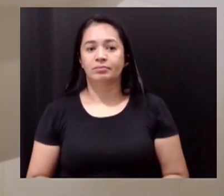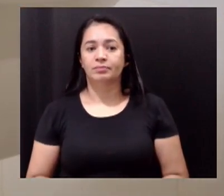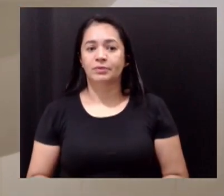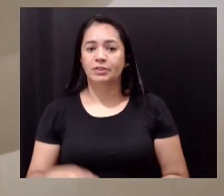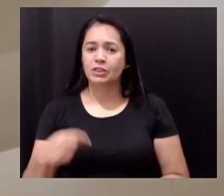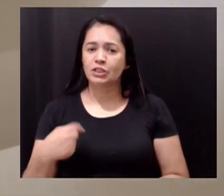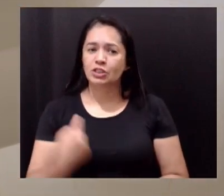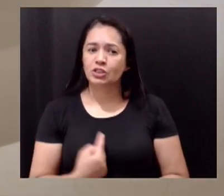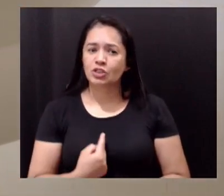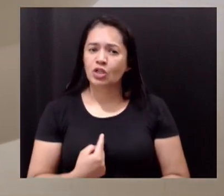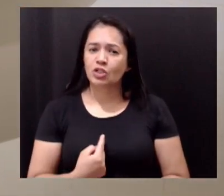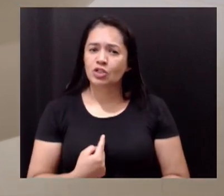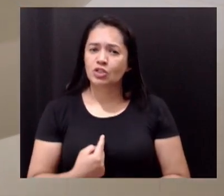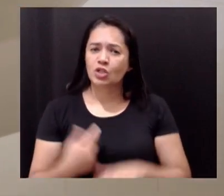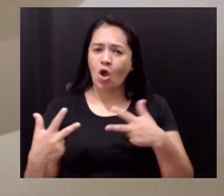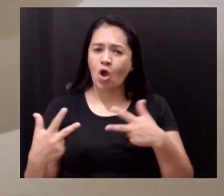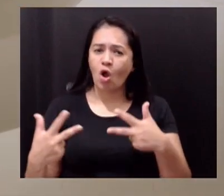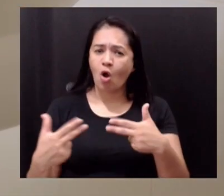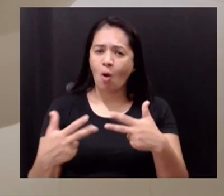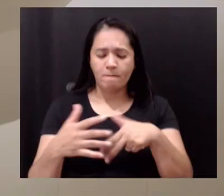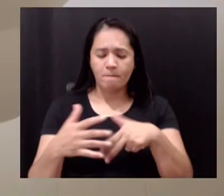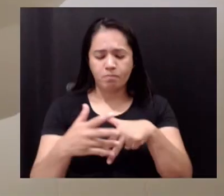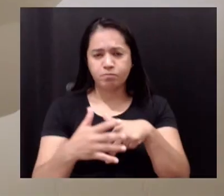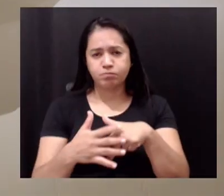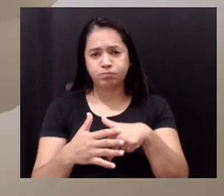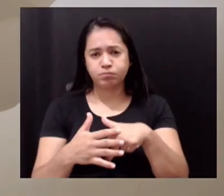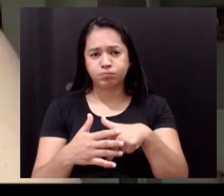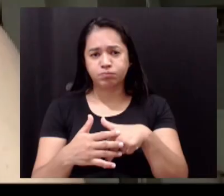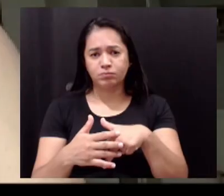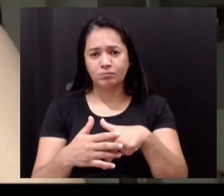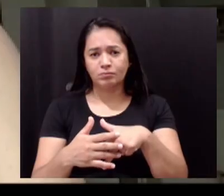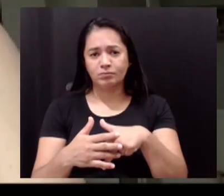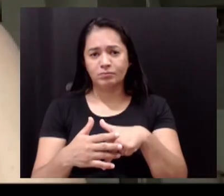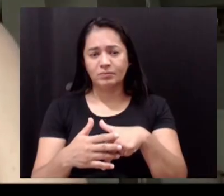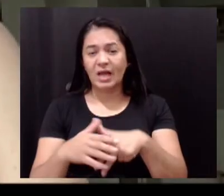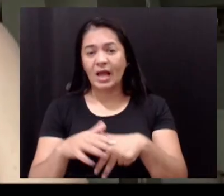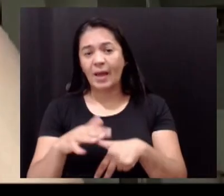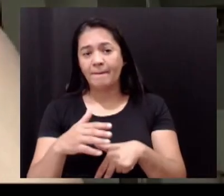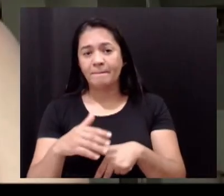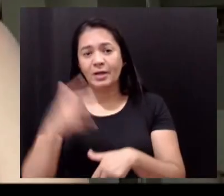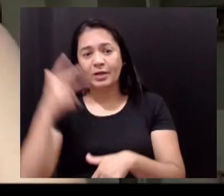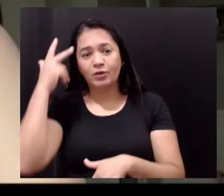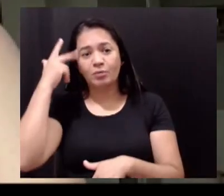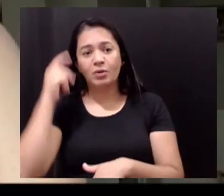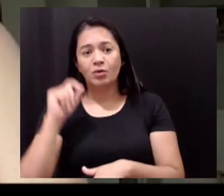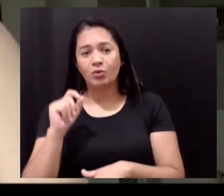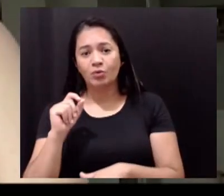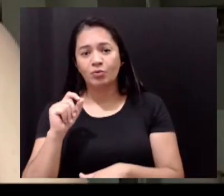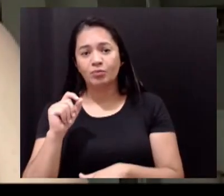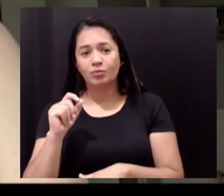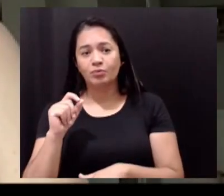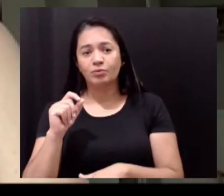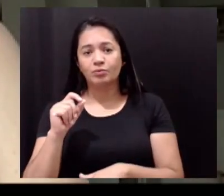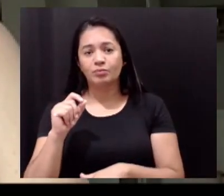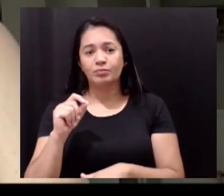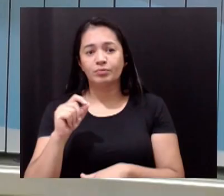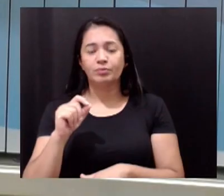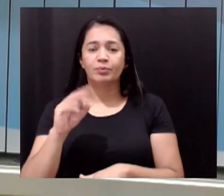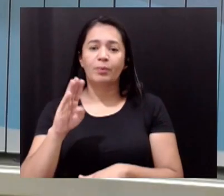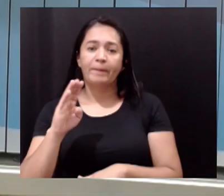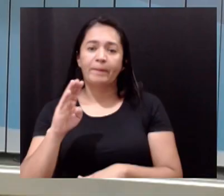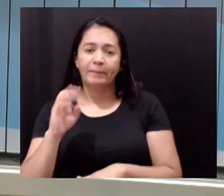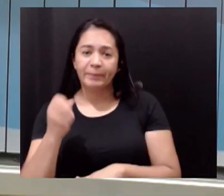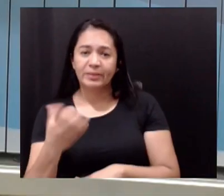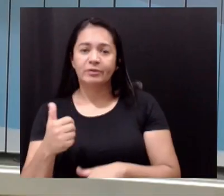a paciente e ser um cisto benigno. Ele é mais comum do que o maligno. Doutora,